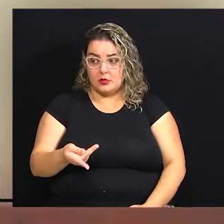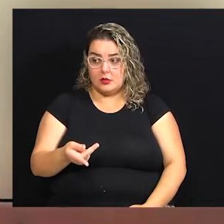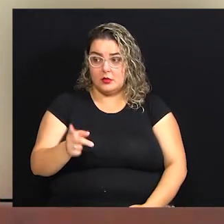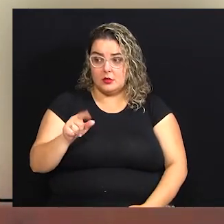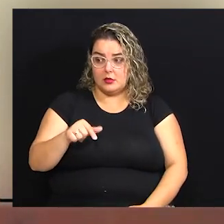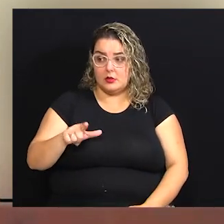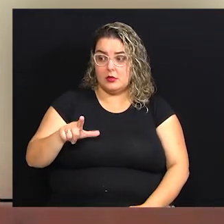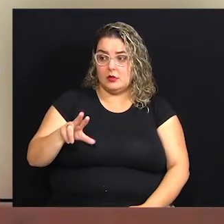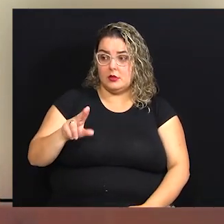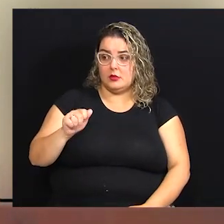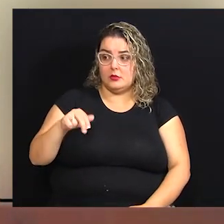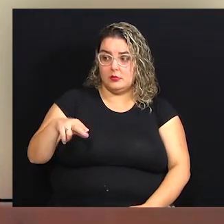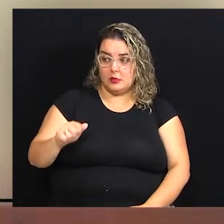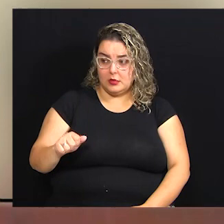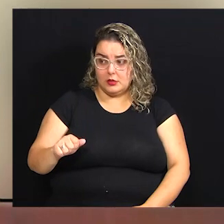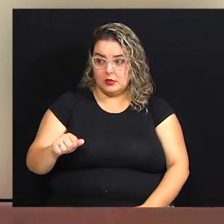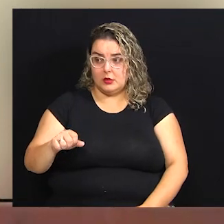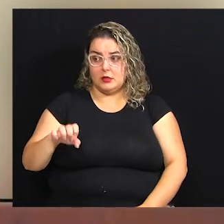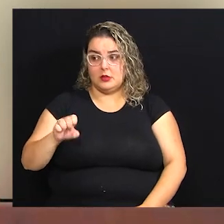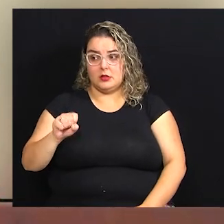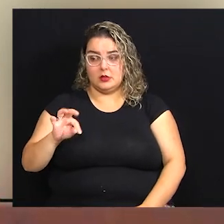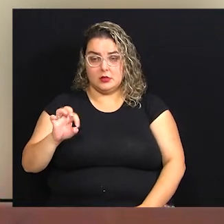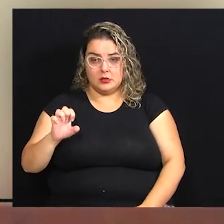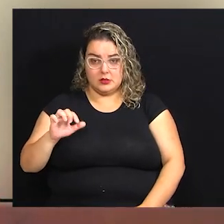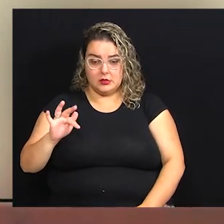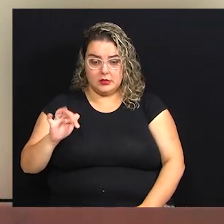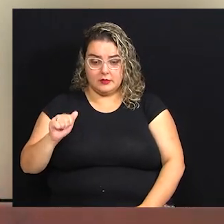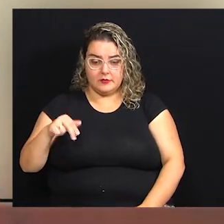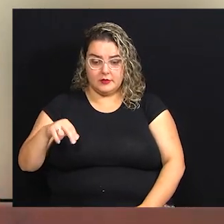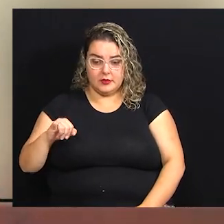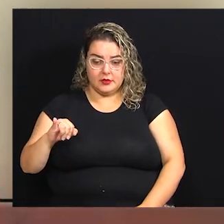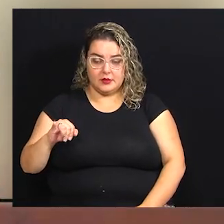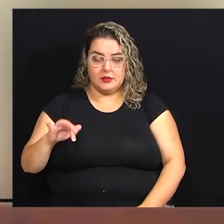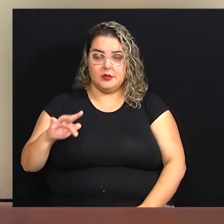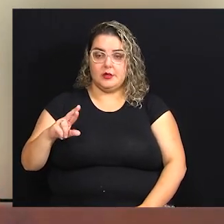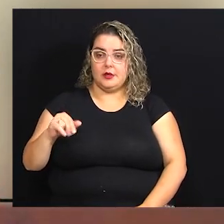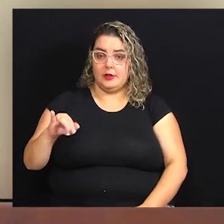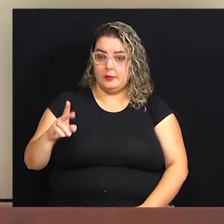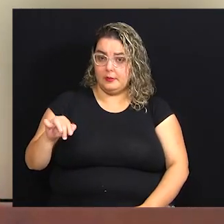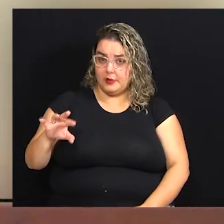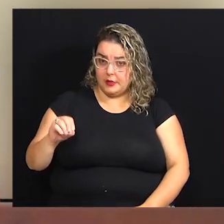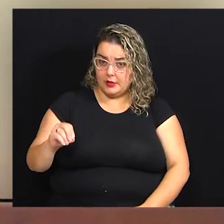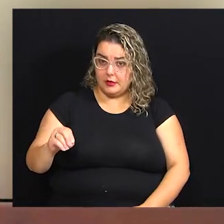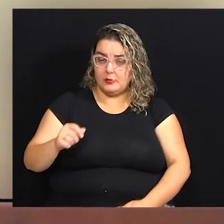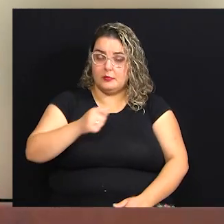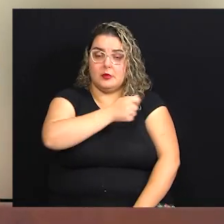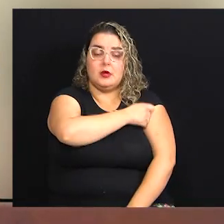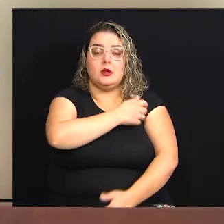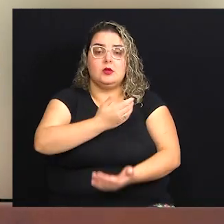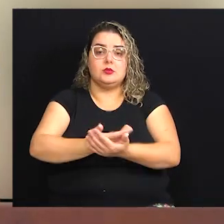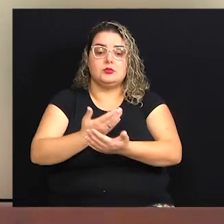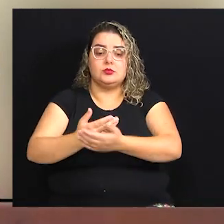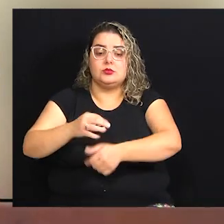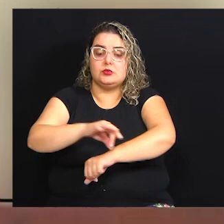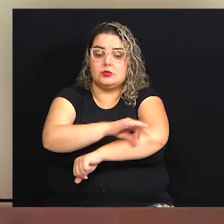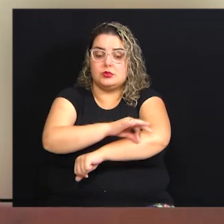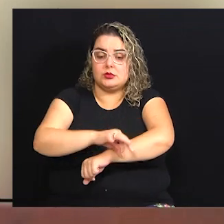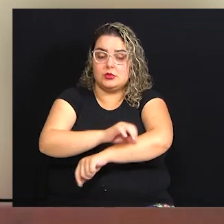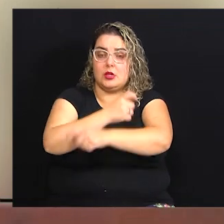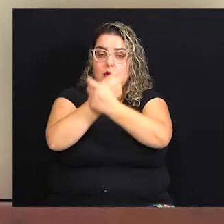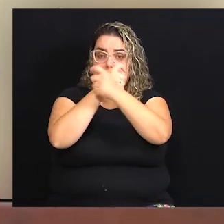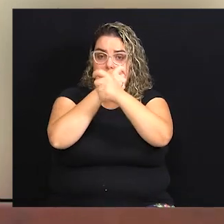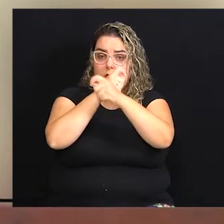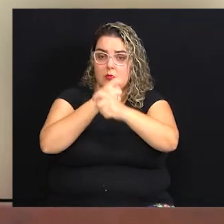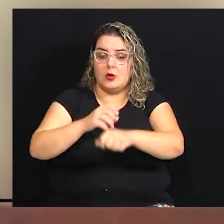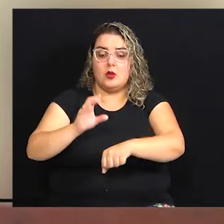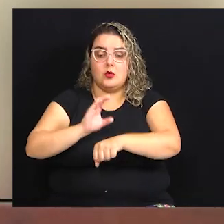é o caso da aluna Stephanie Ribeiro, que é uma aluna do curso de arquitetura, né, da Faculdade de Arquitetura lá da PUC,